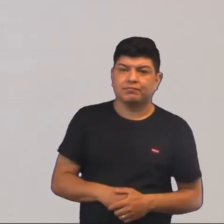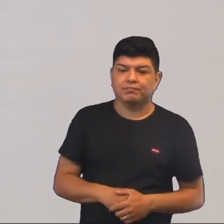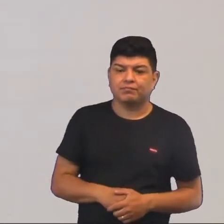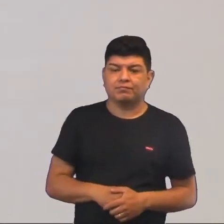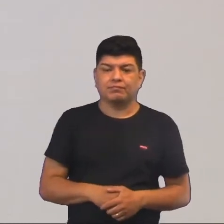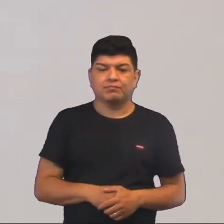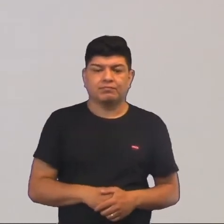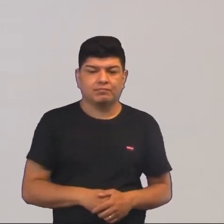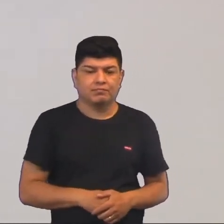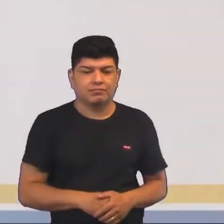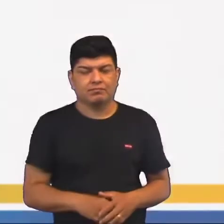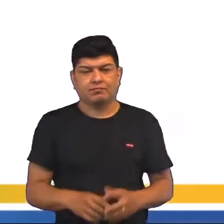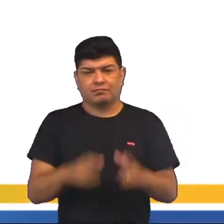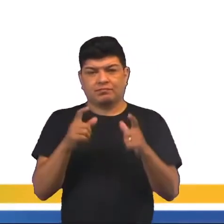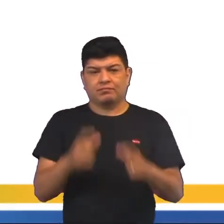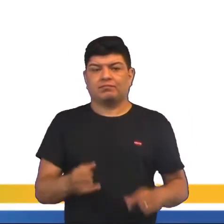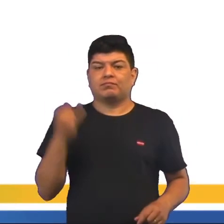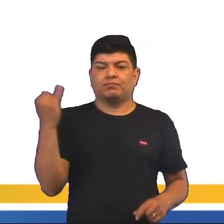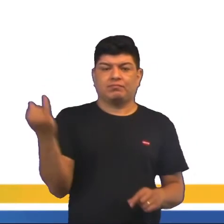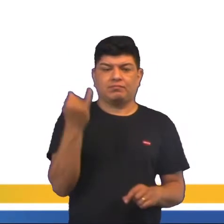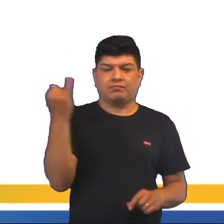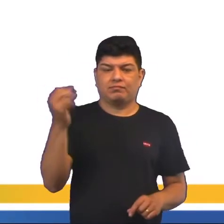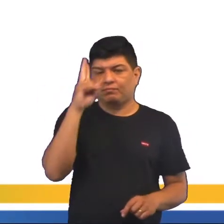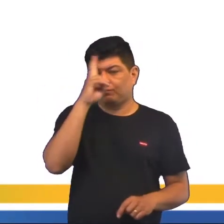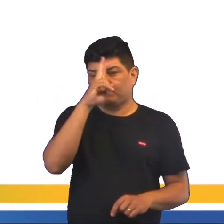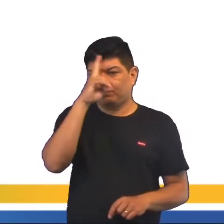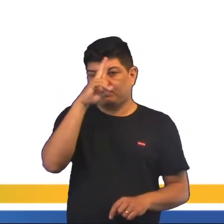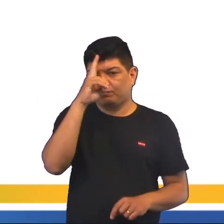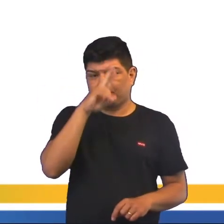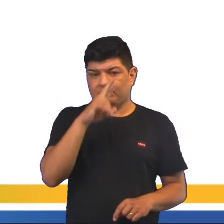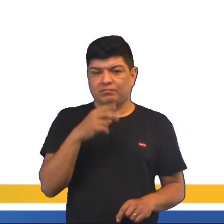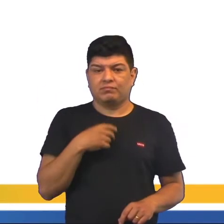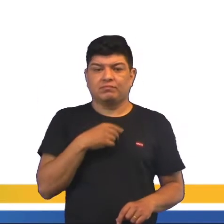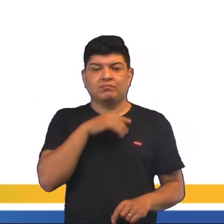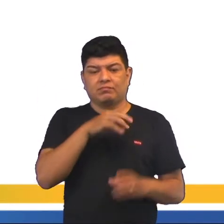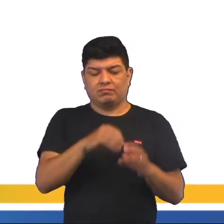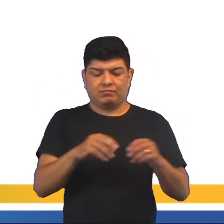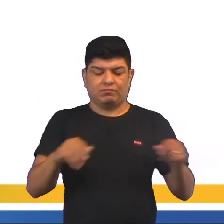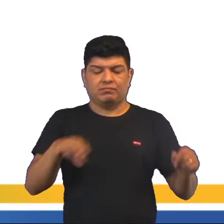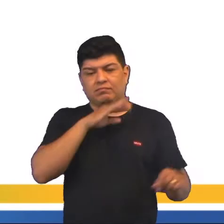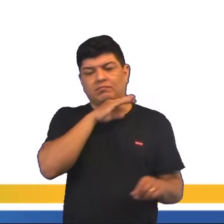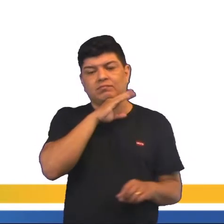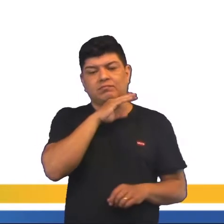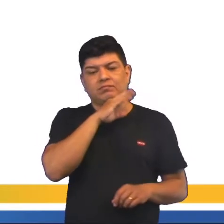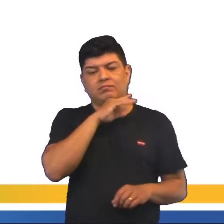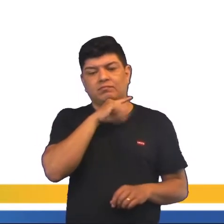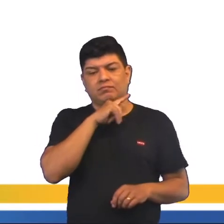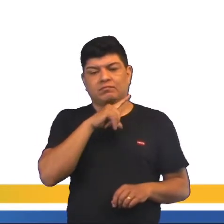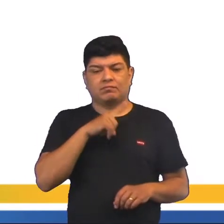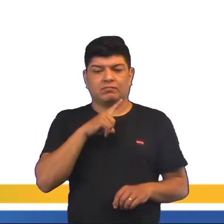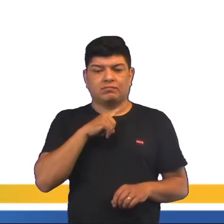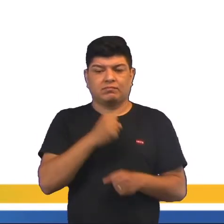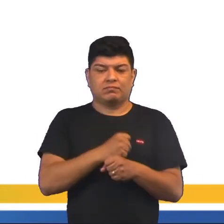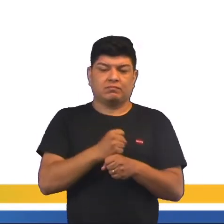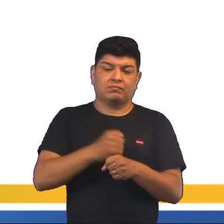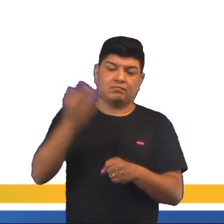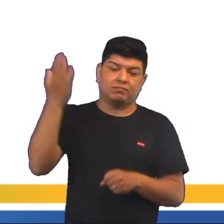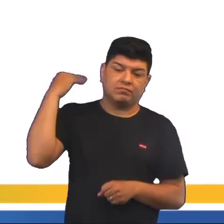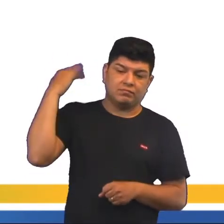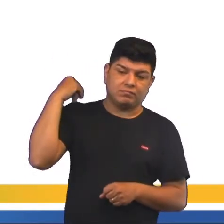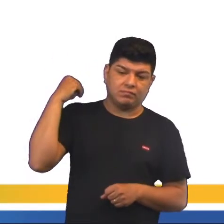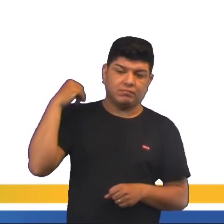Então, nesse lugar é importante ressaltar que mesmo com a pobreza do solo, houve em décadas